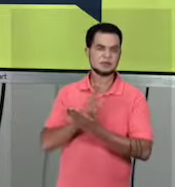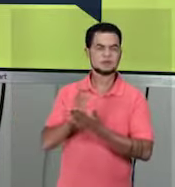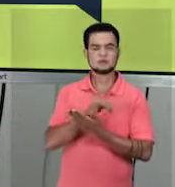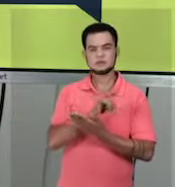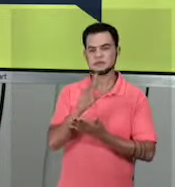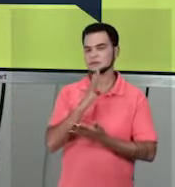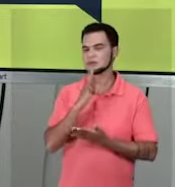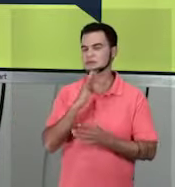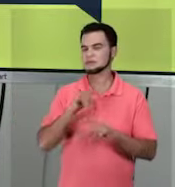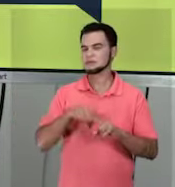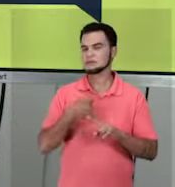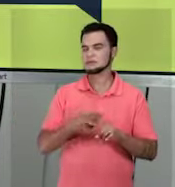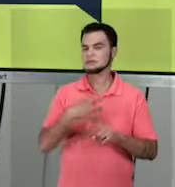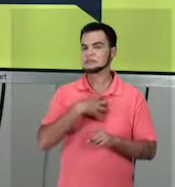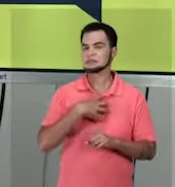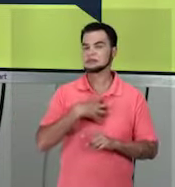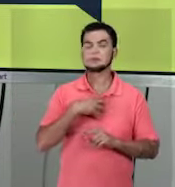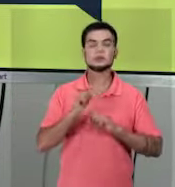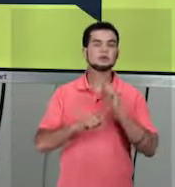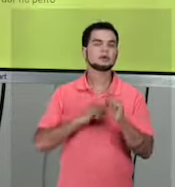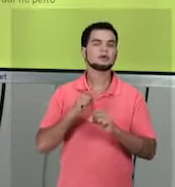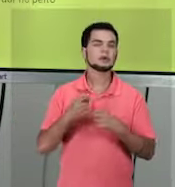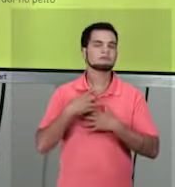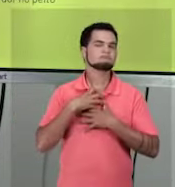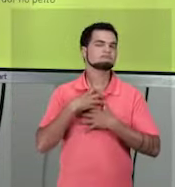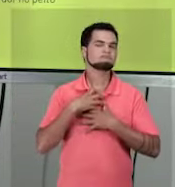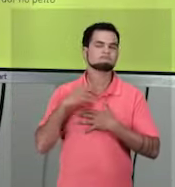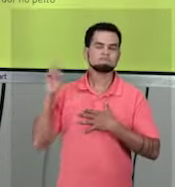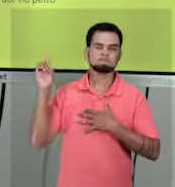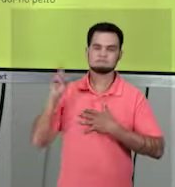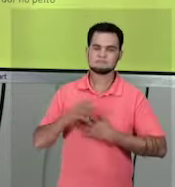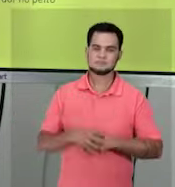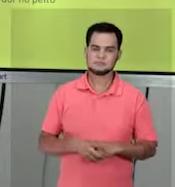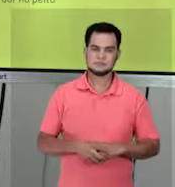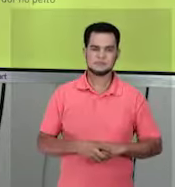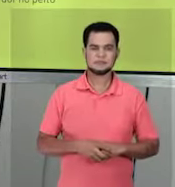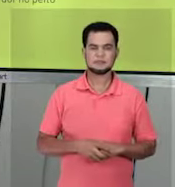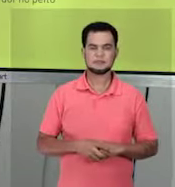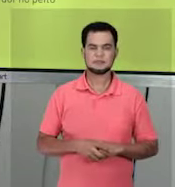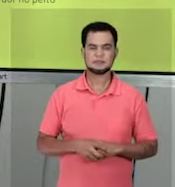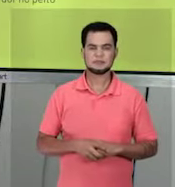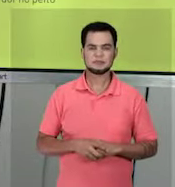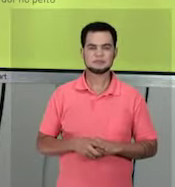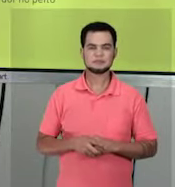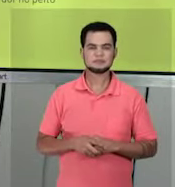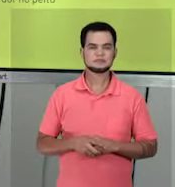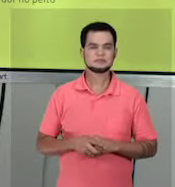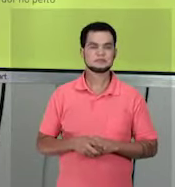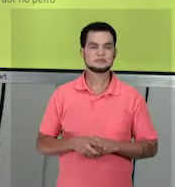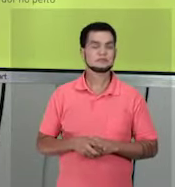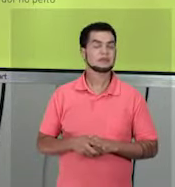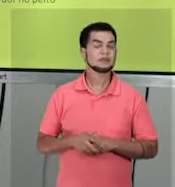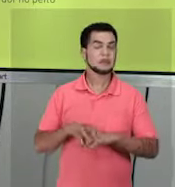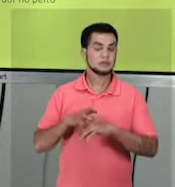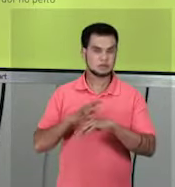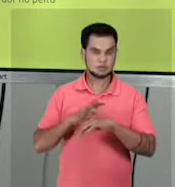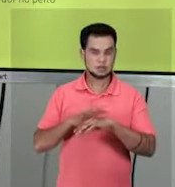sintomas e o que são essas doenças. Doenças causadas, né, transmitidas por